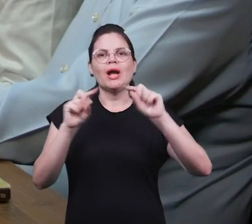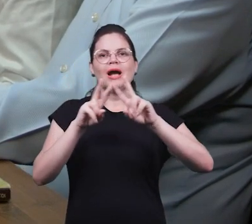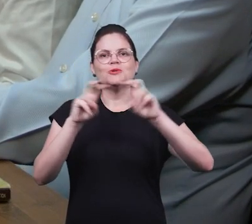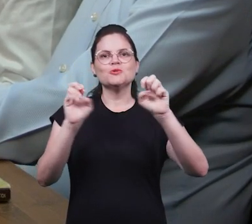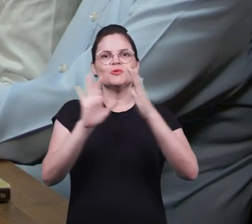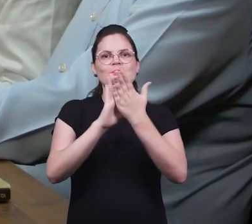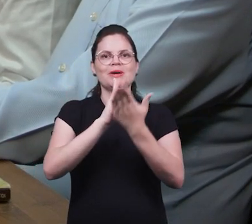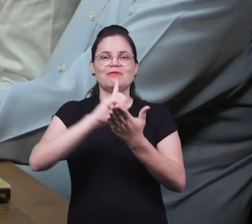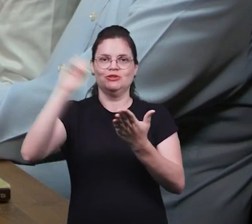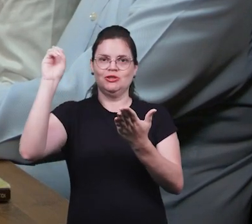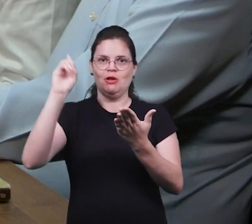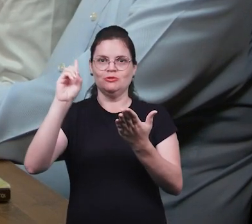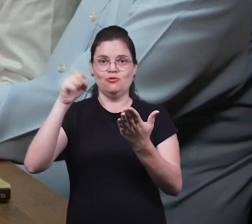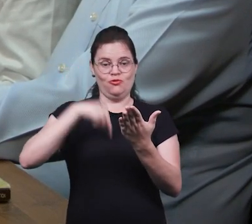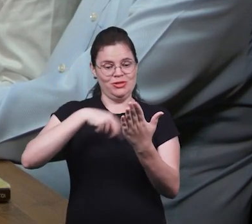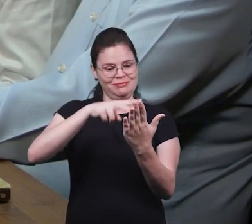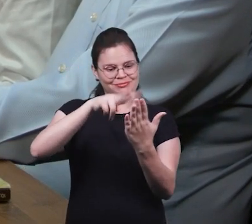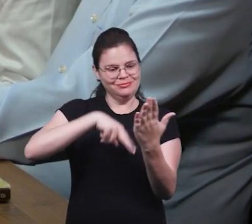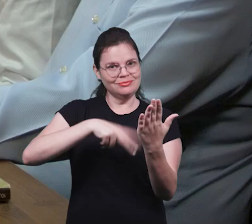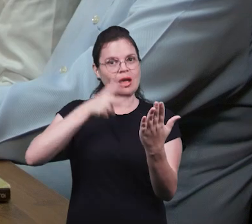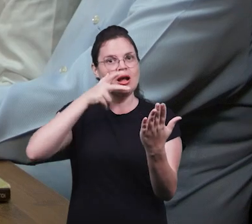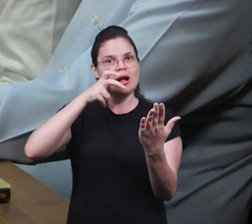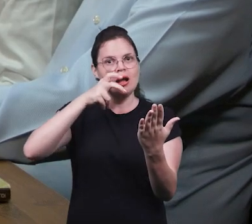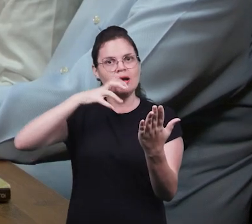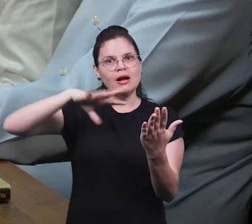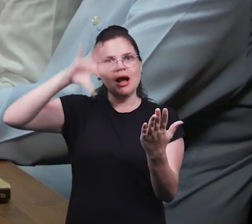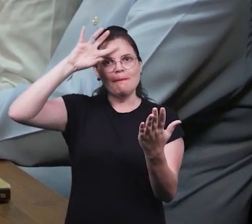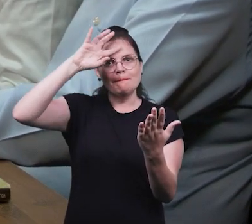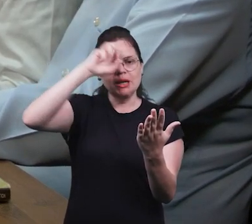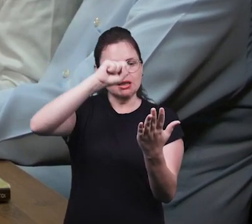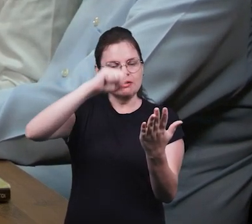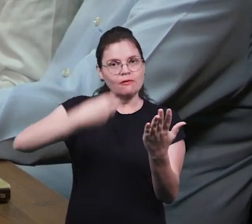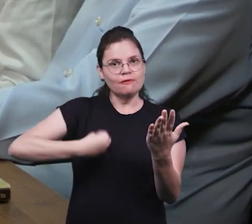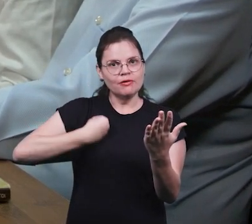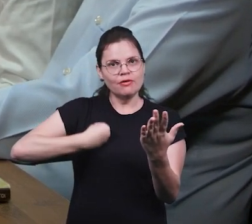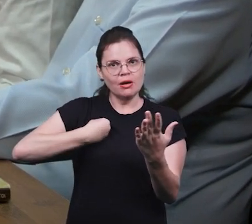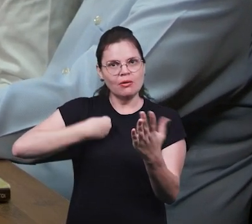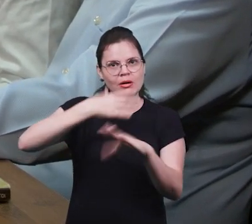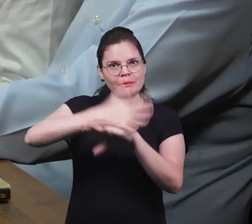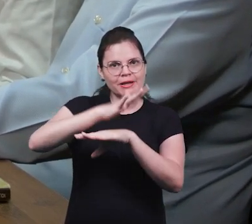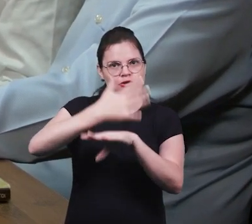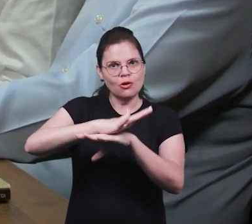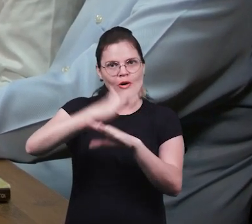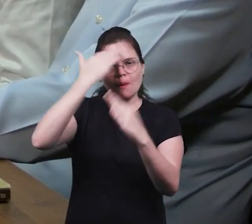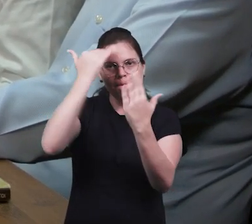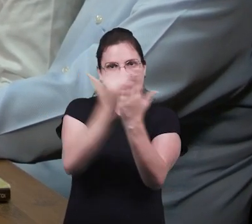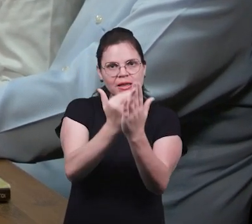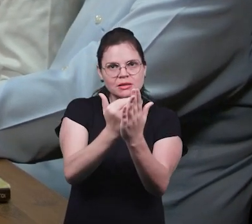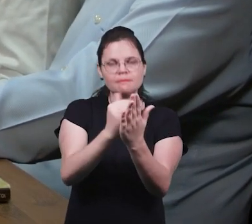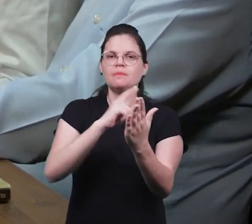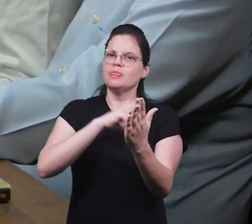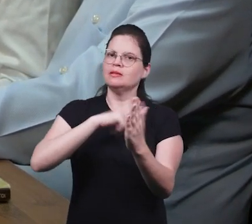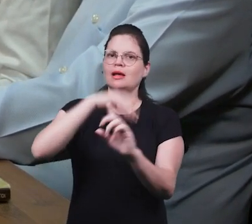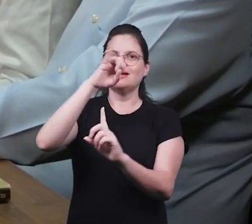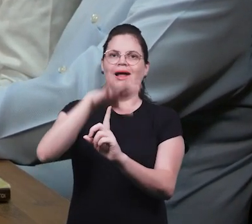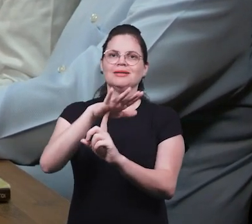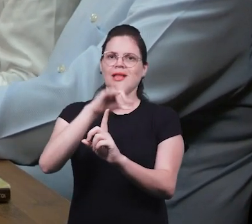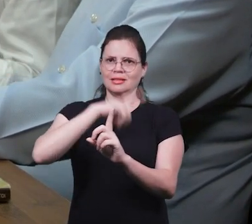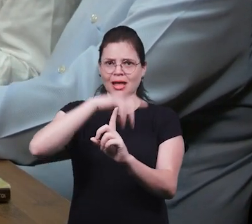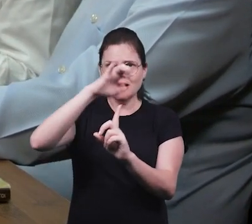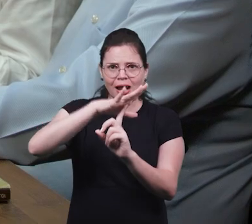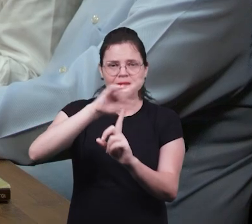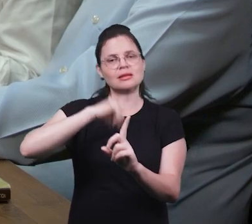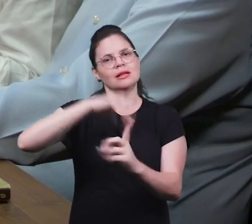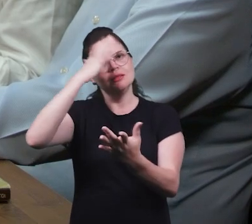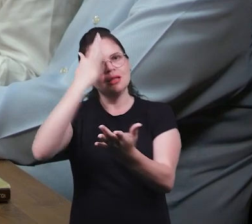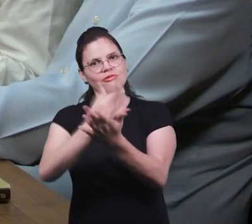Deus? Obedeceu? Você está vivendo a fé. Exatamente. A fé é a obediência. A palavra de Deus. Você ouviu? Deus falou com você?